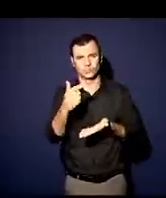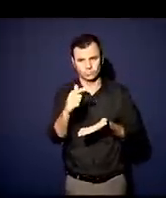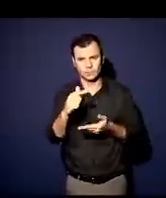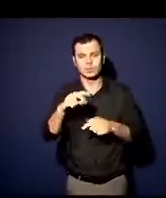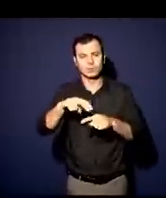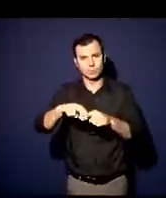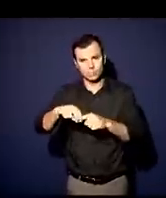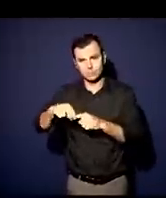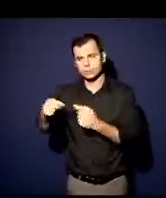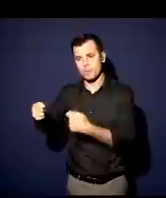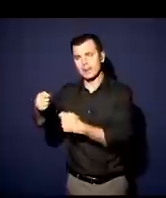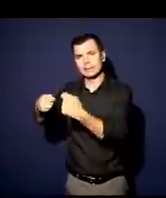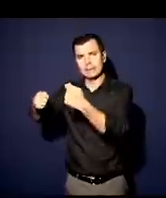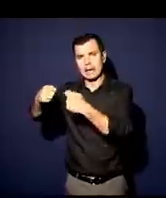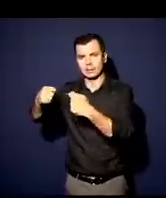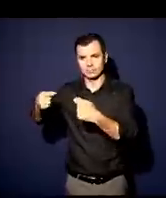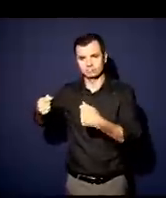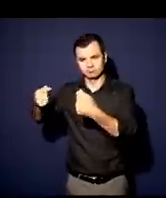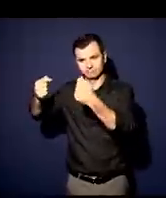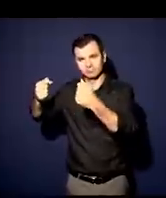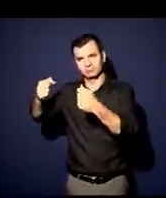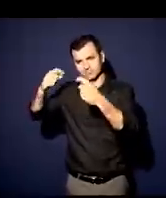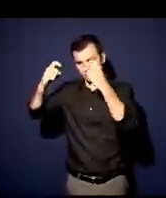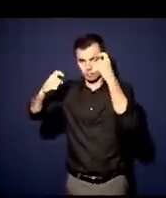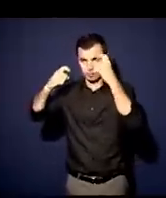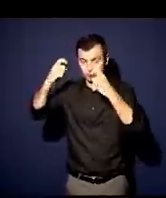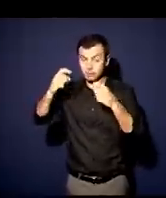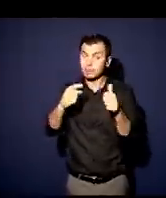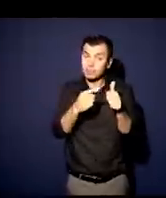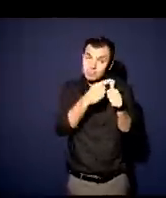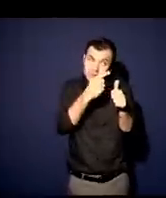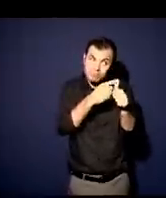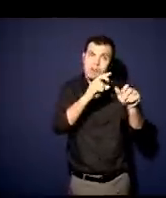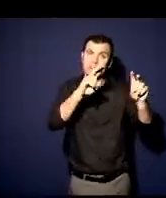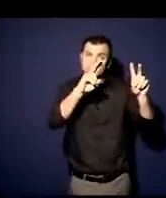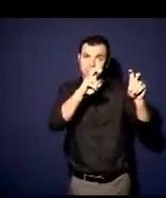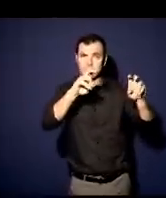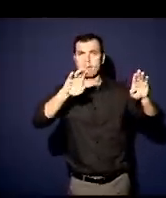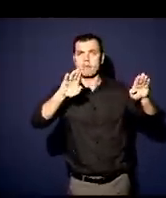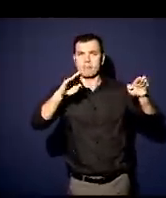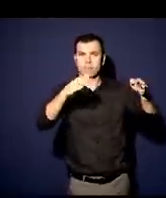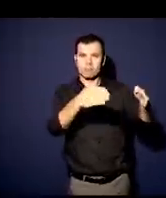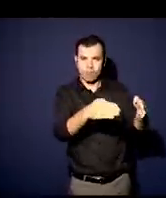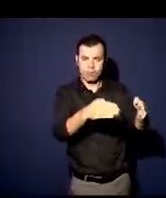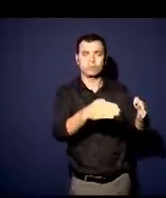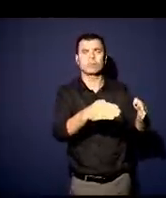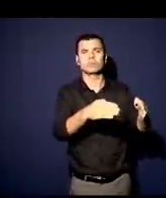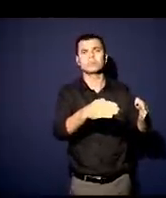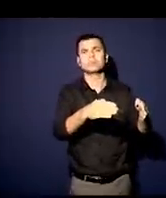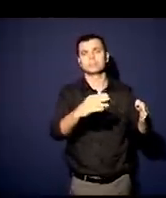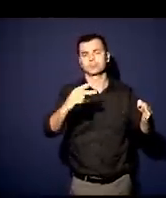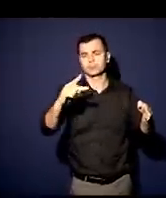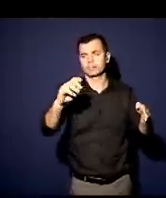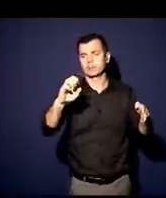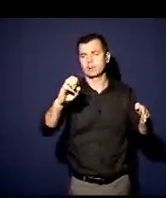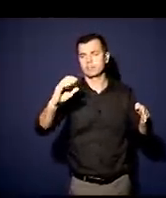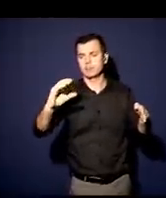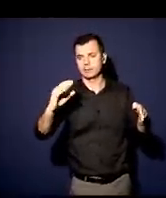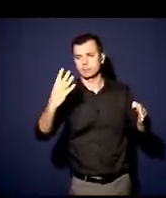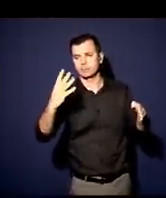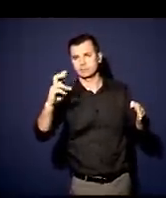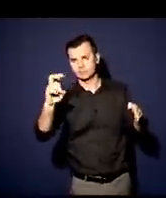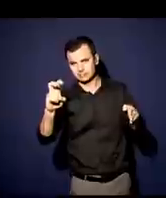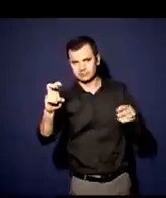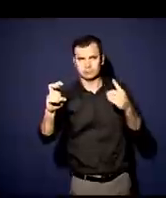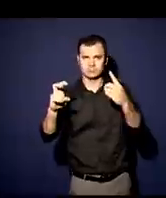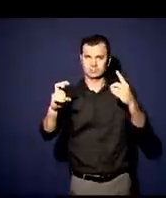do mercado. Então, eu acho que devia atacar primeiro esse tema, deixar a PEC 45, PEC